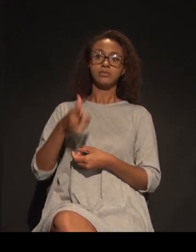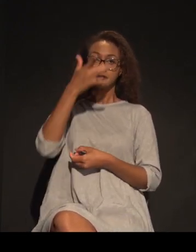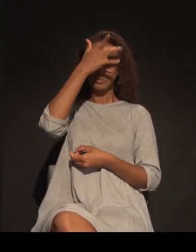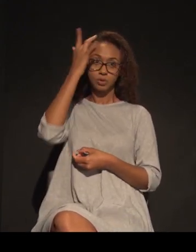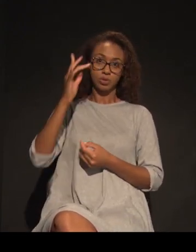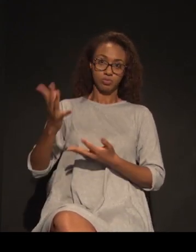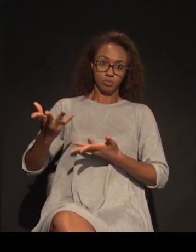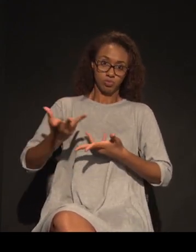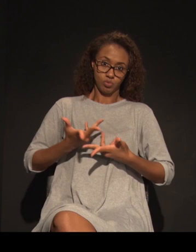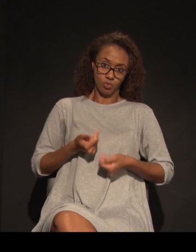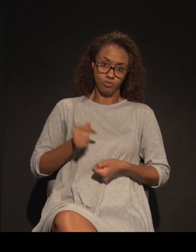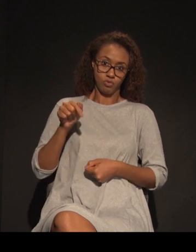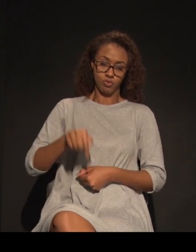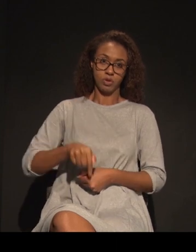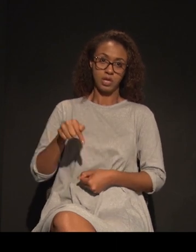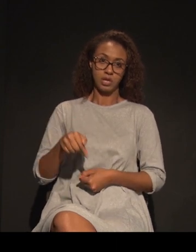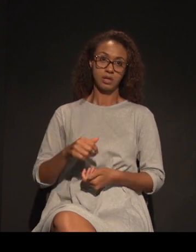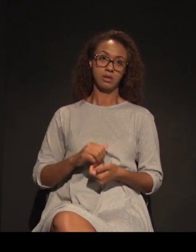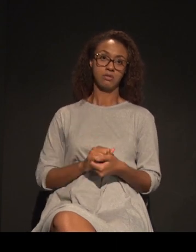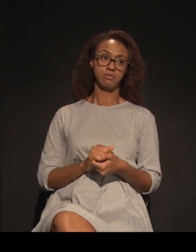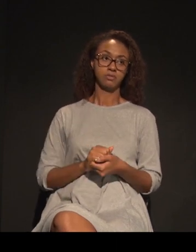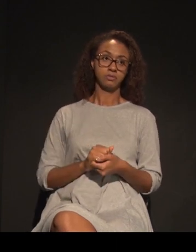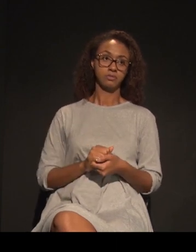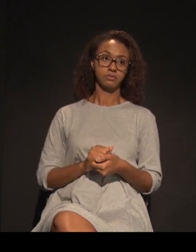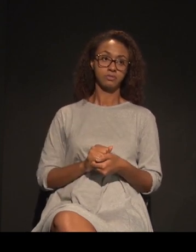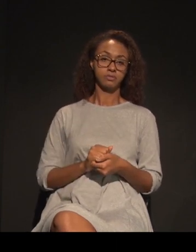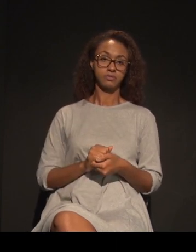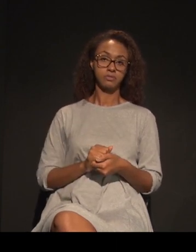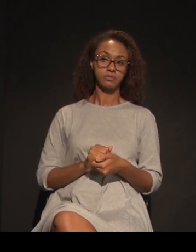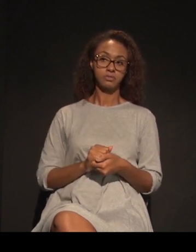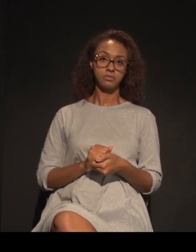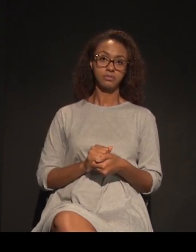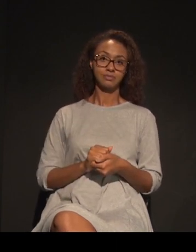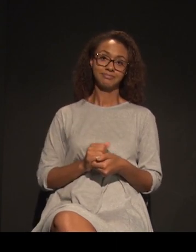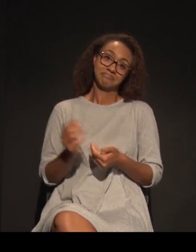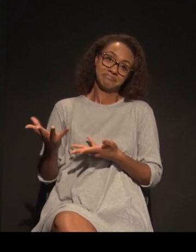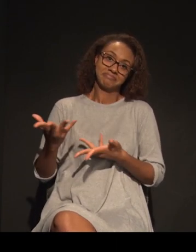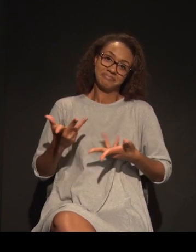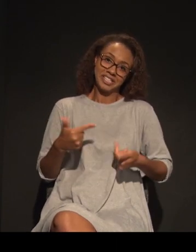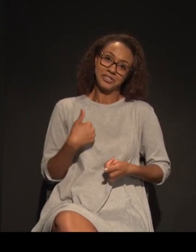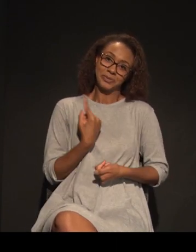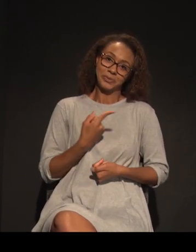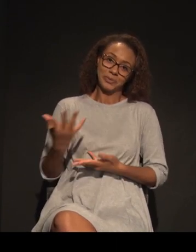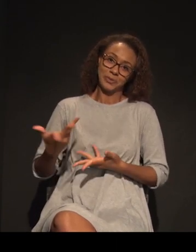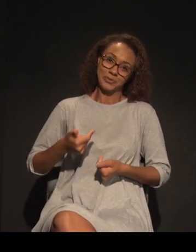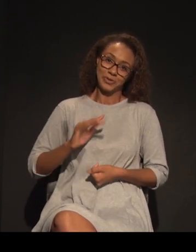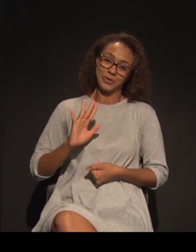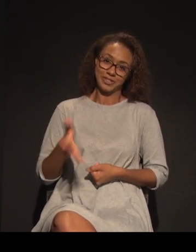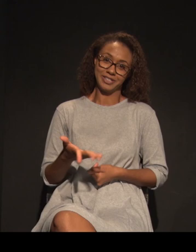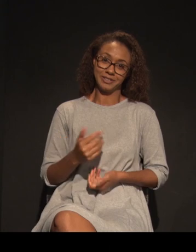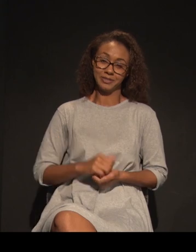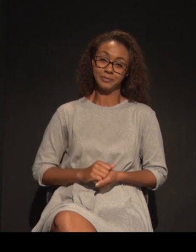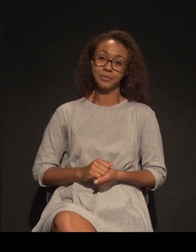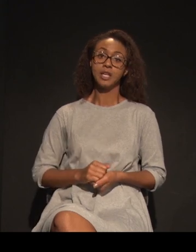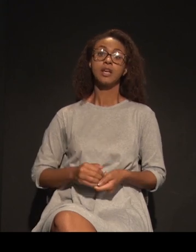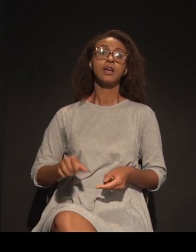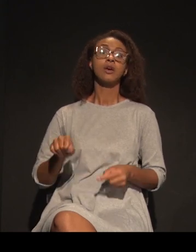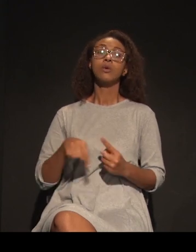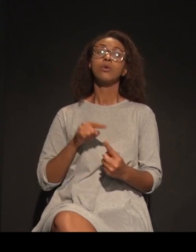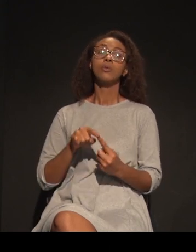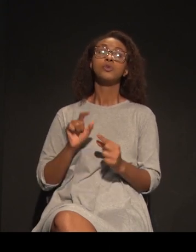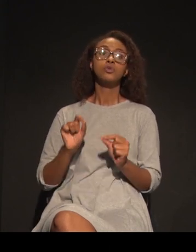como como é convidado da atividade pra